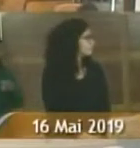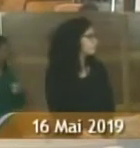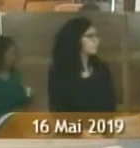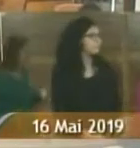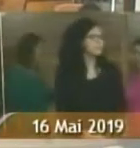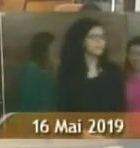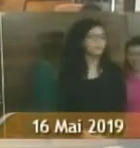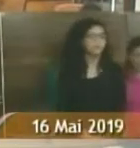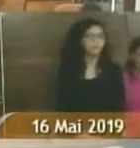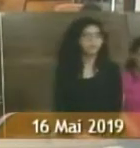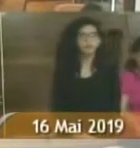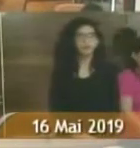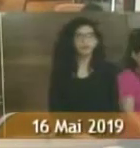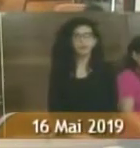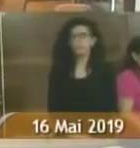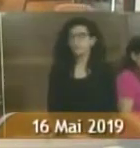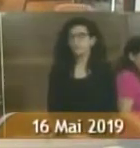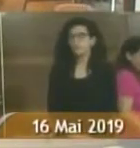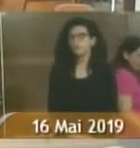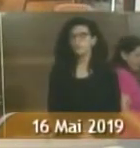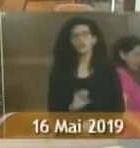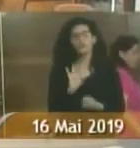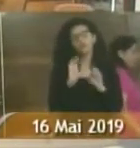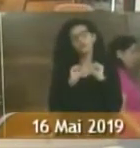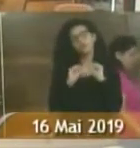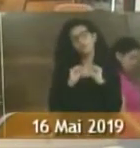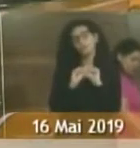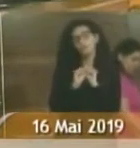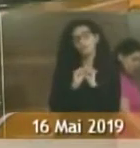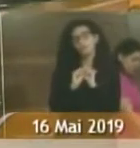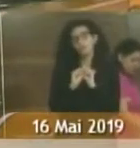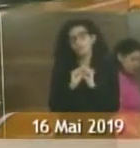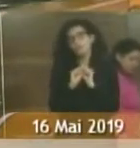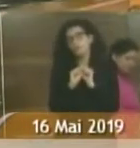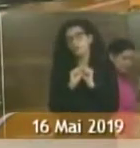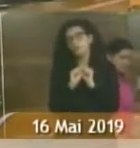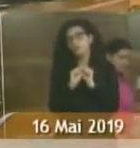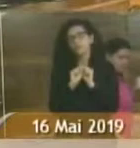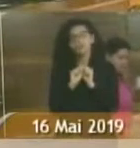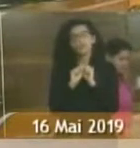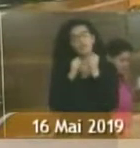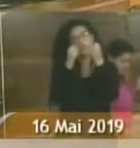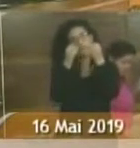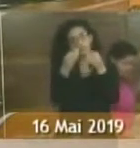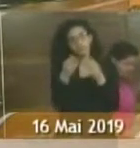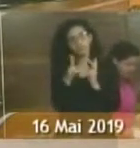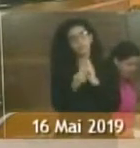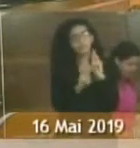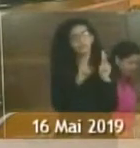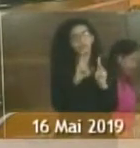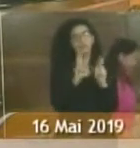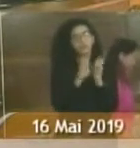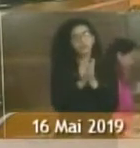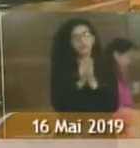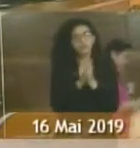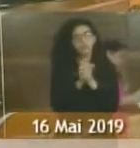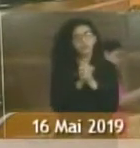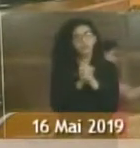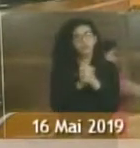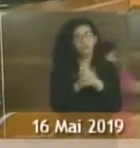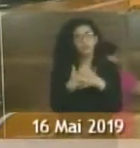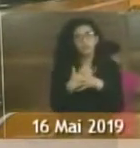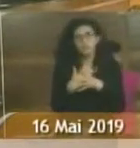Bom, só para poder dar uma satisfação para a população, que esse é nosso